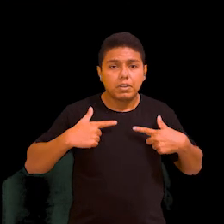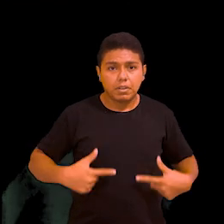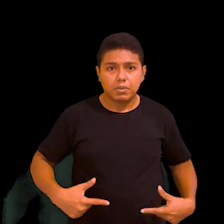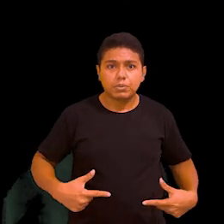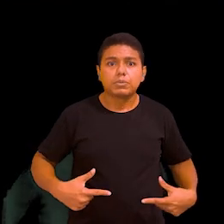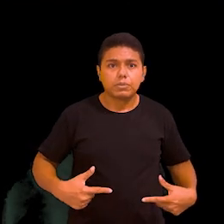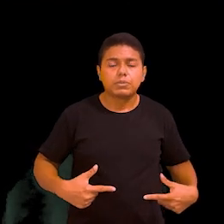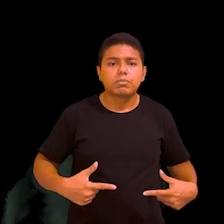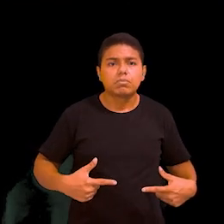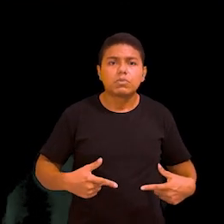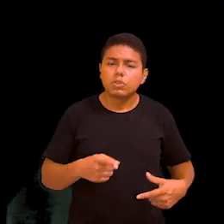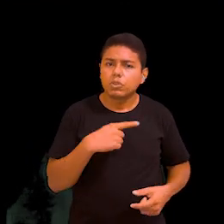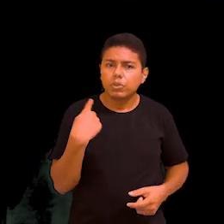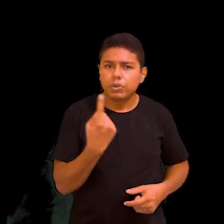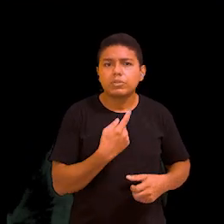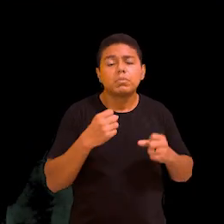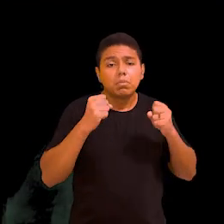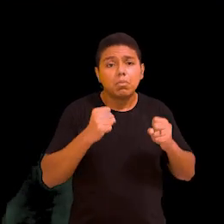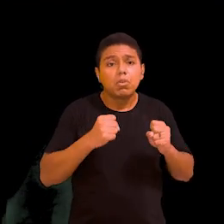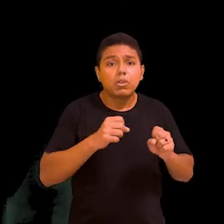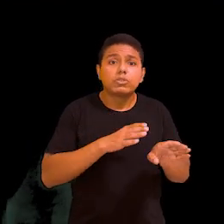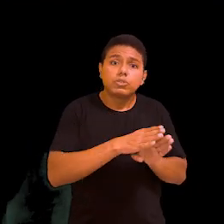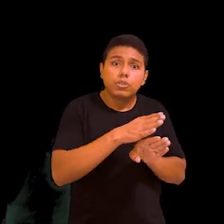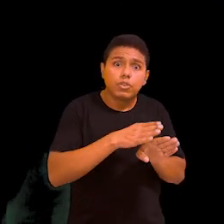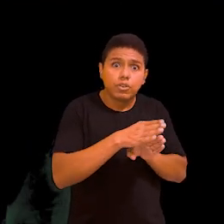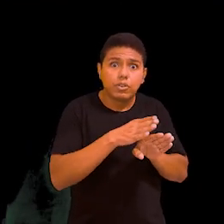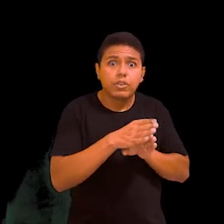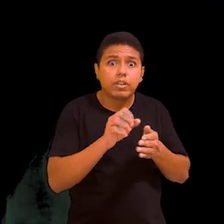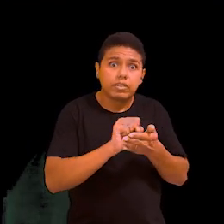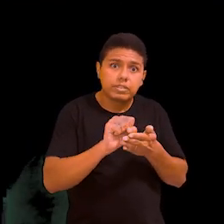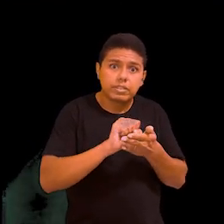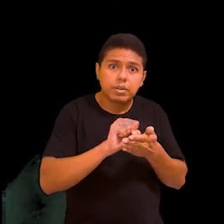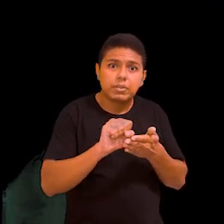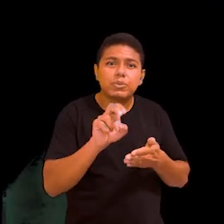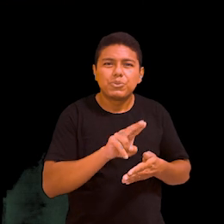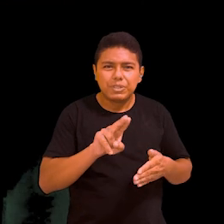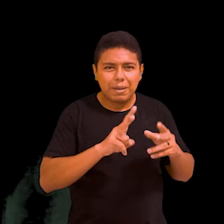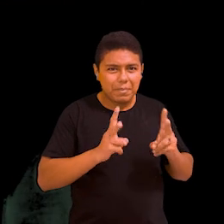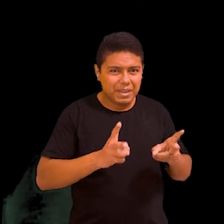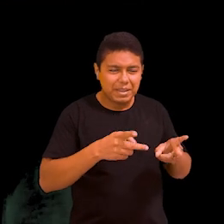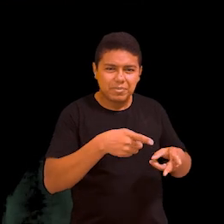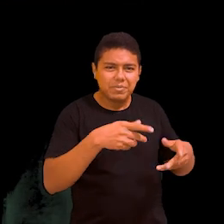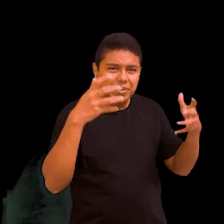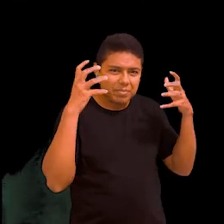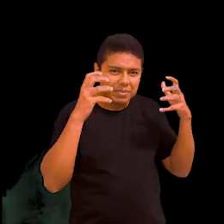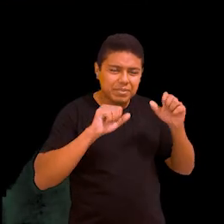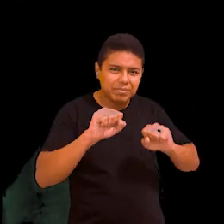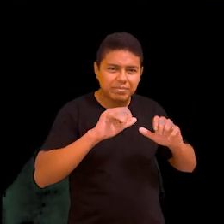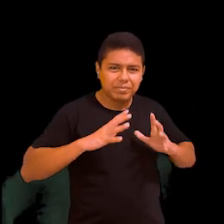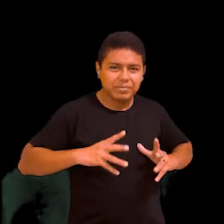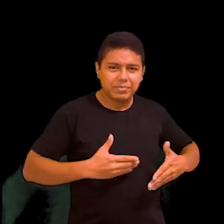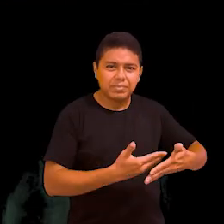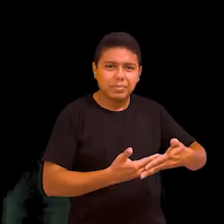que seja um sabonete neutro. Geralmente a gente pode, inclusive, orientar o próprio sabonete que se